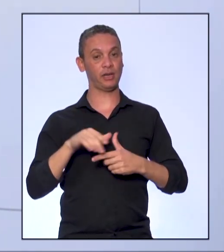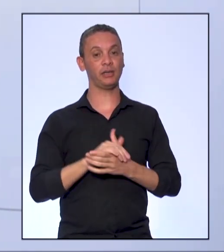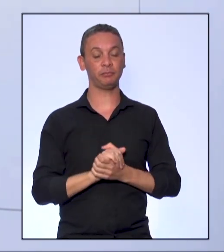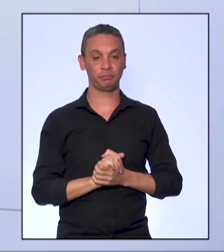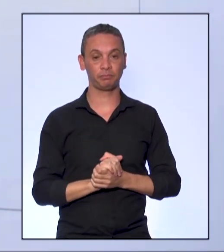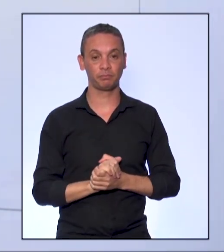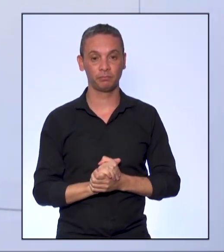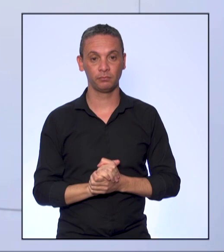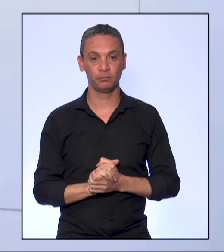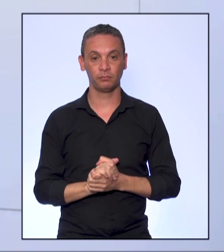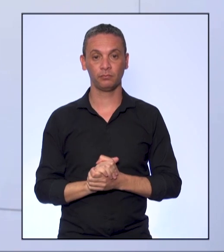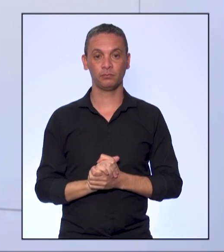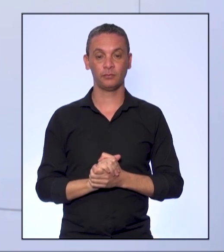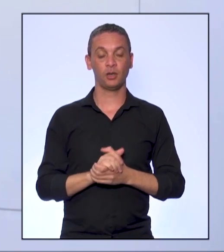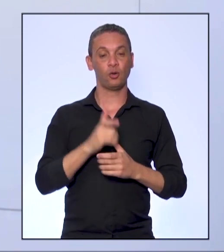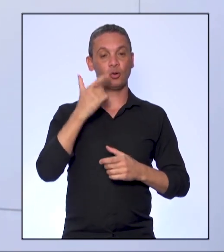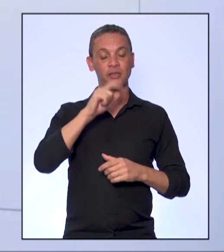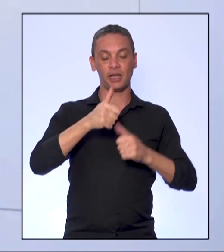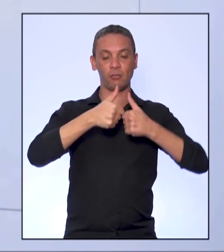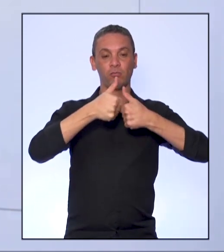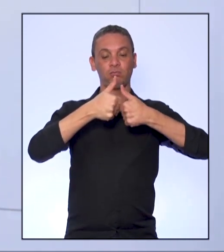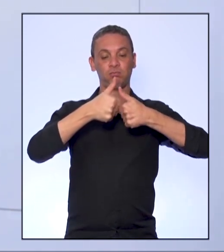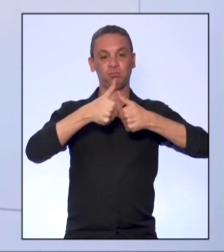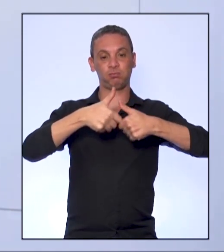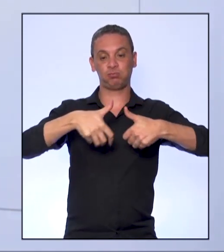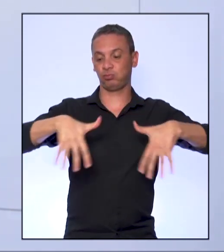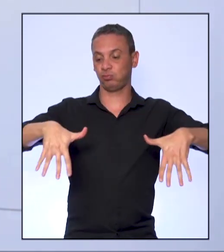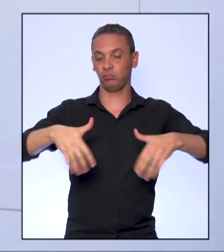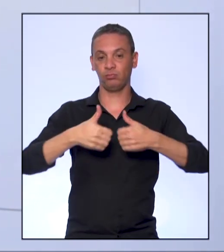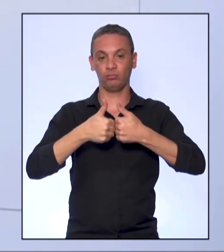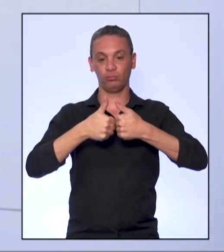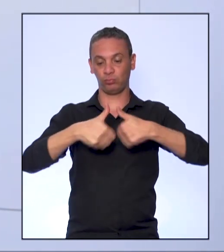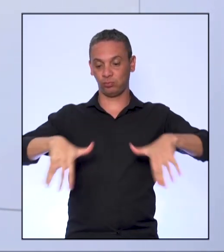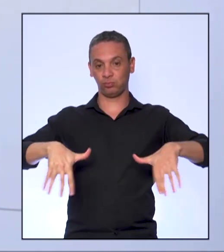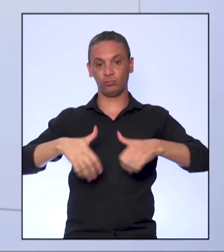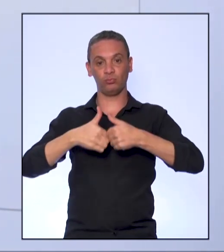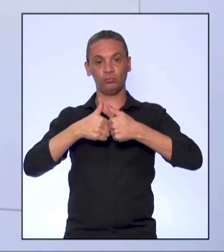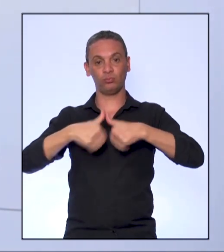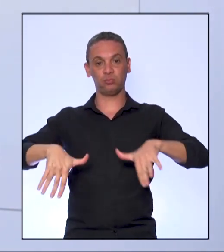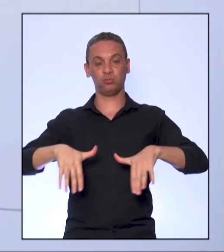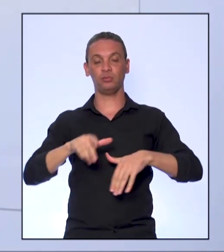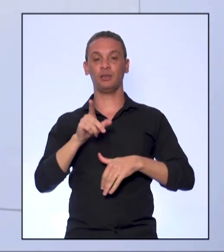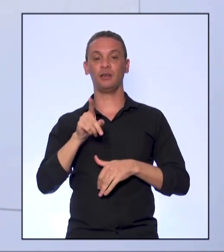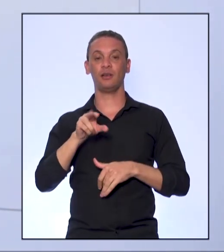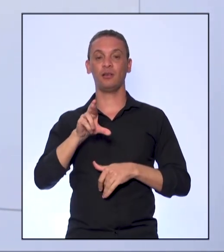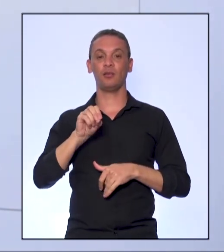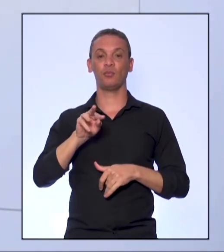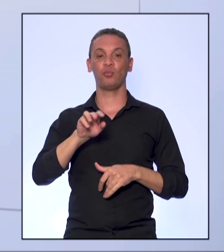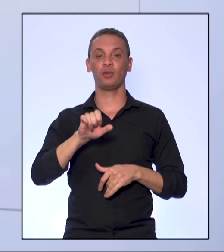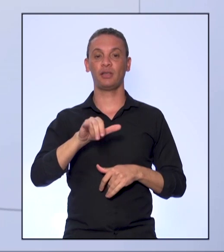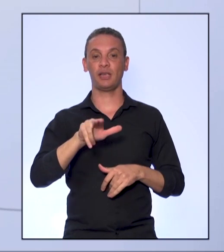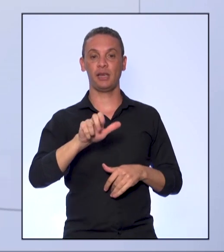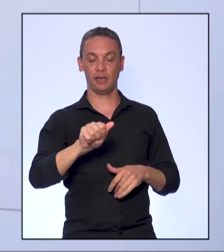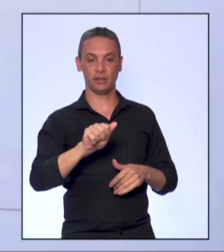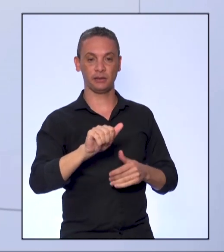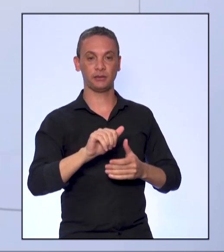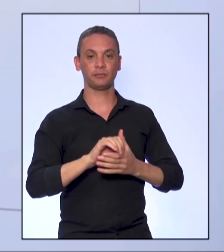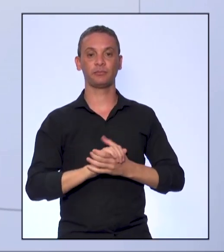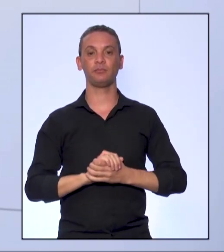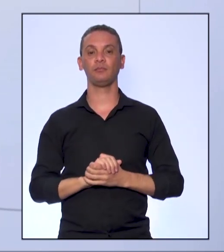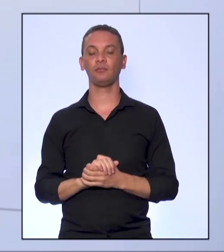do coronavírus, ele consegue produzir proteína diretamente. Então, bora colocar aqui,